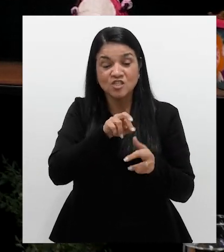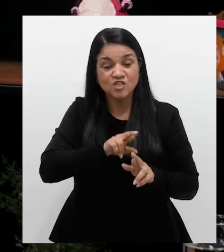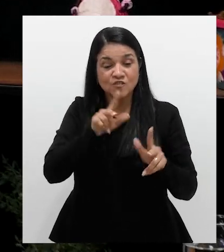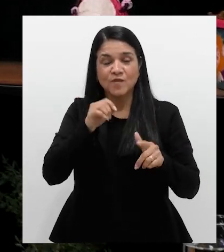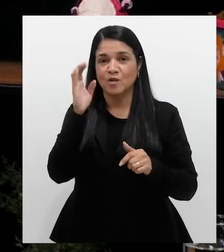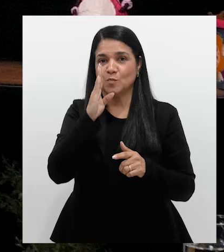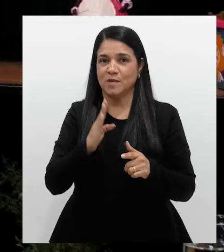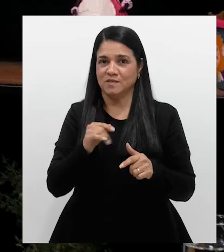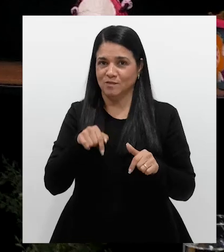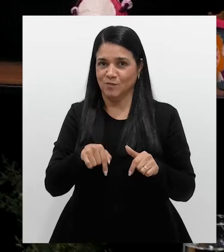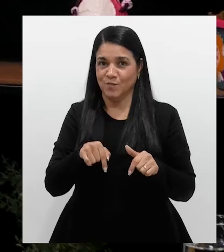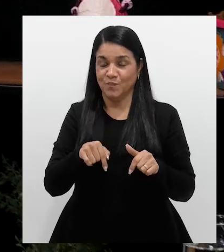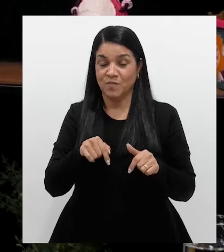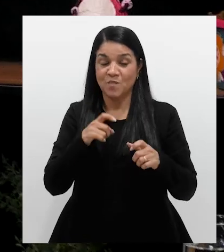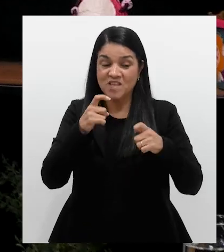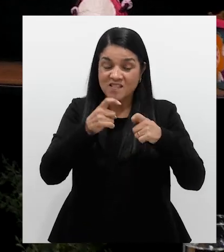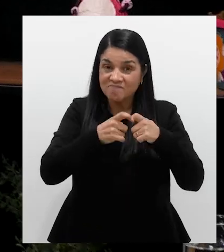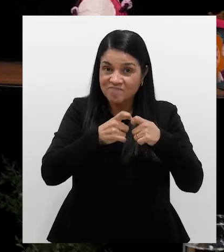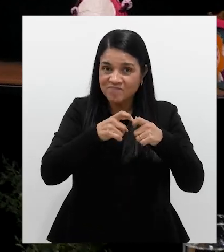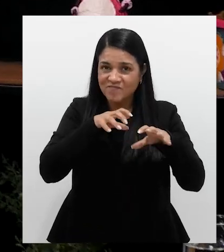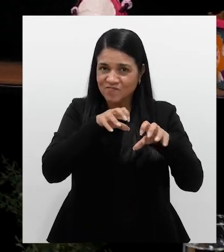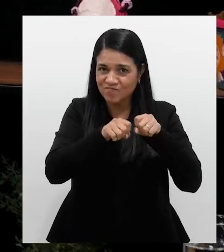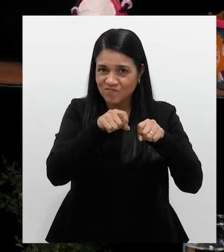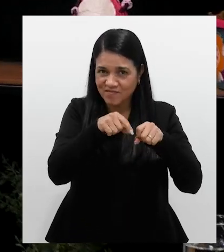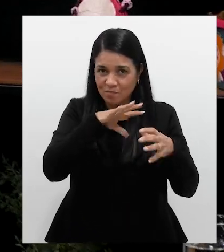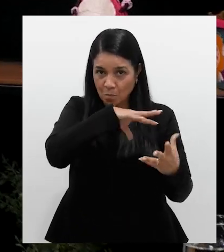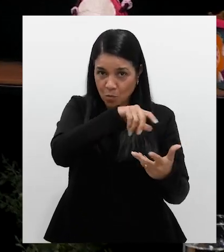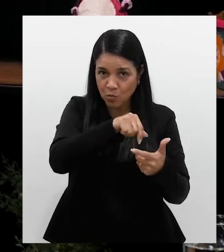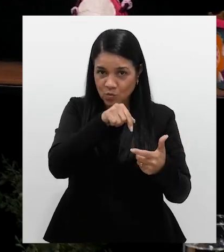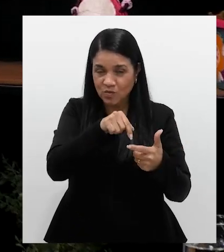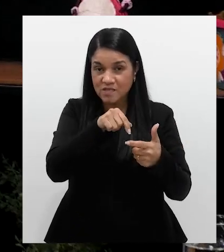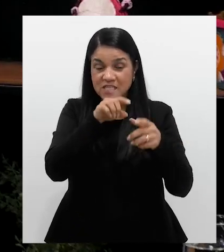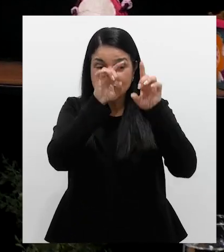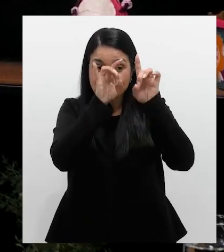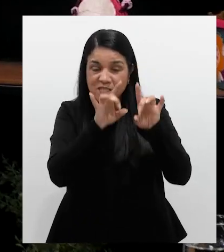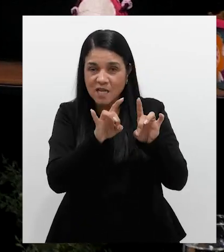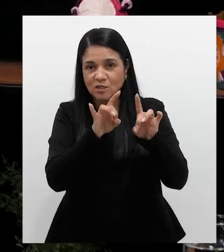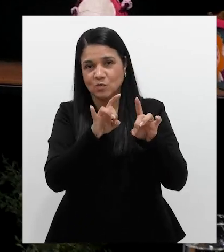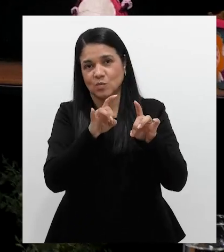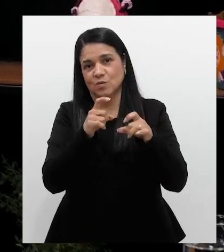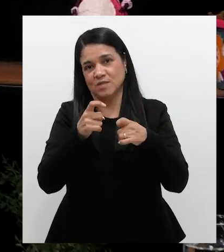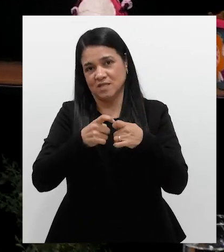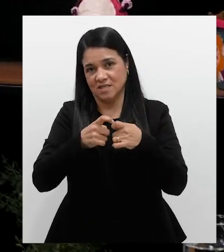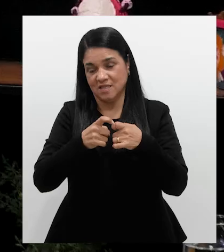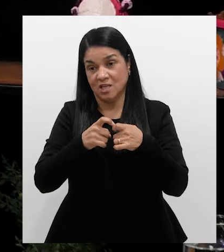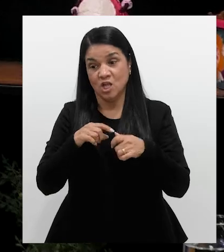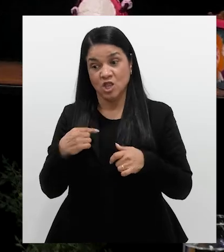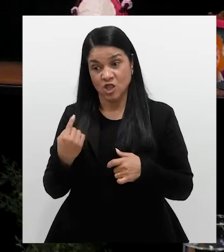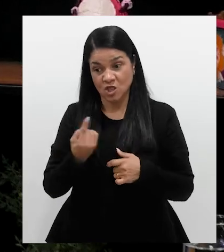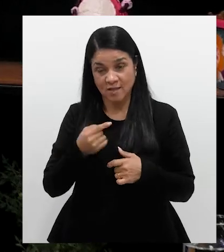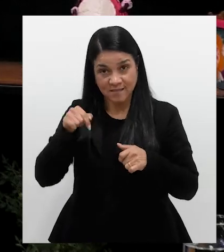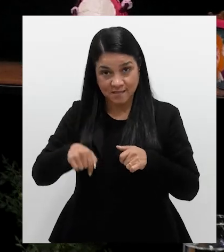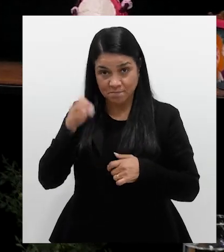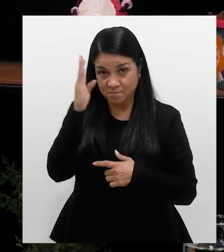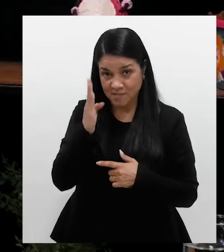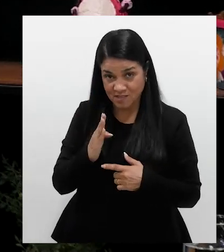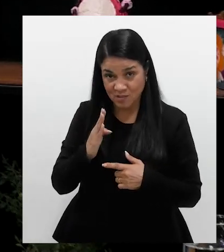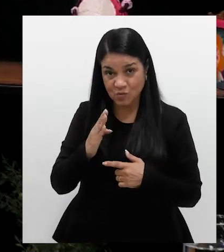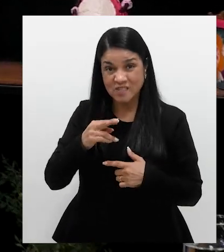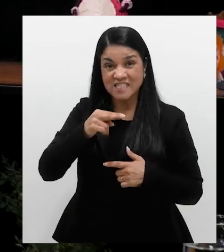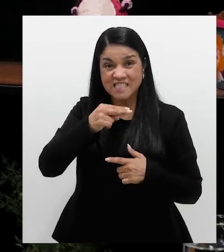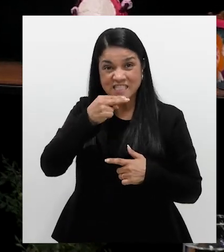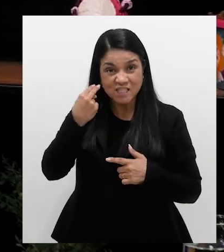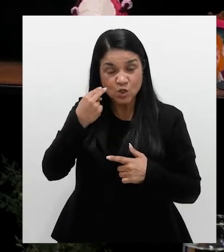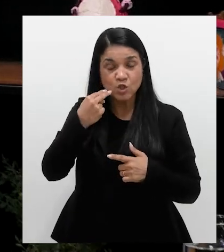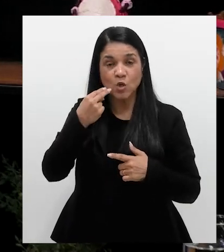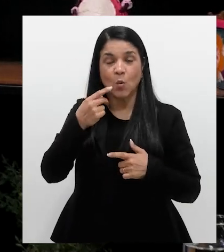são generalistas que se especializaram em odontologia. Aqui no Brasil, nós somos cirurgiões dentistas